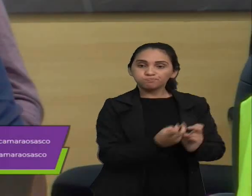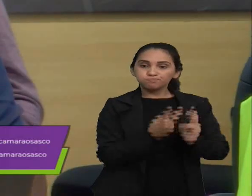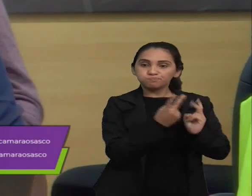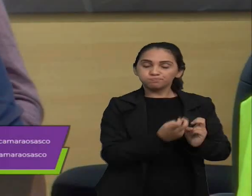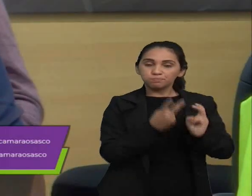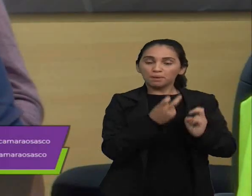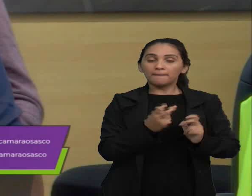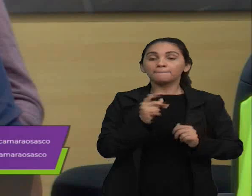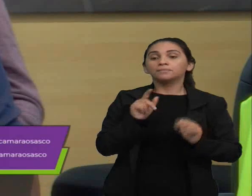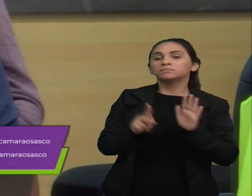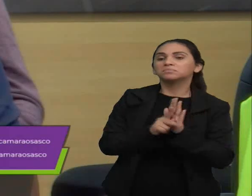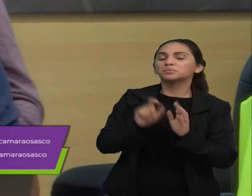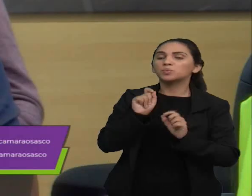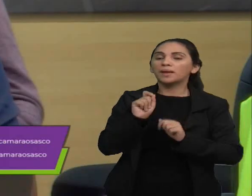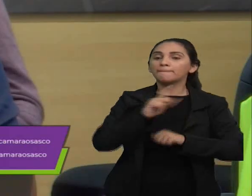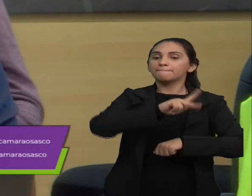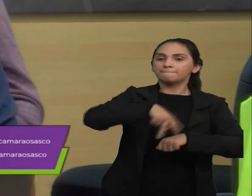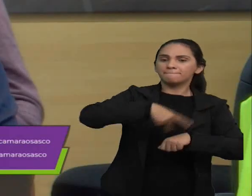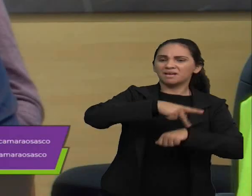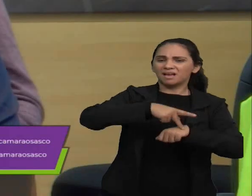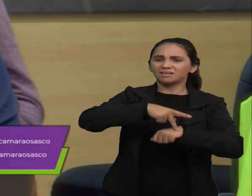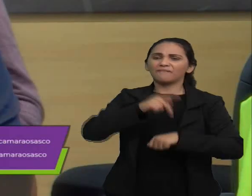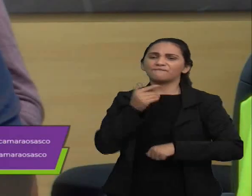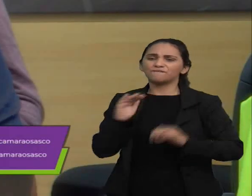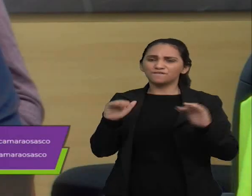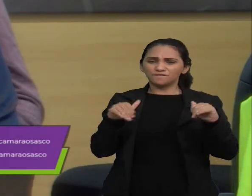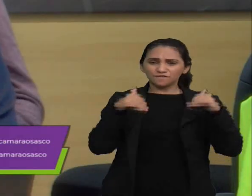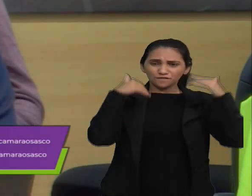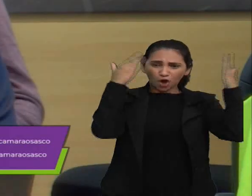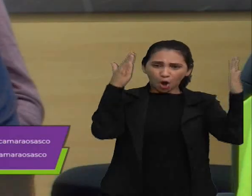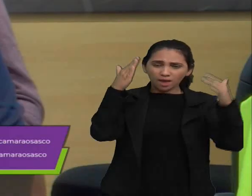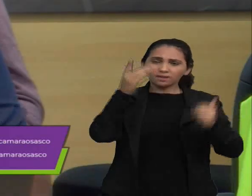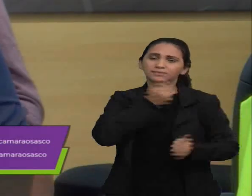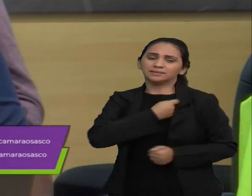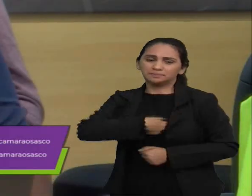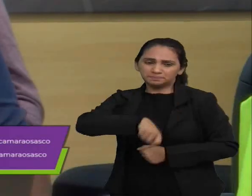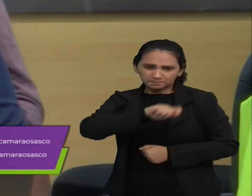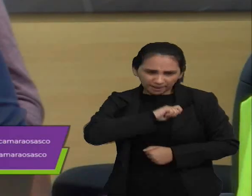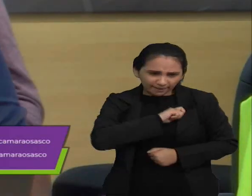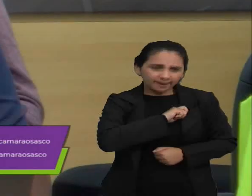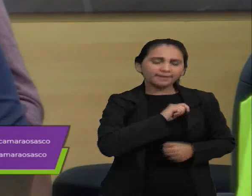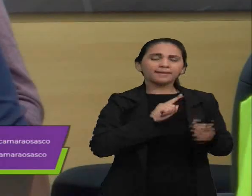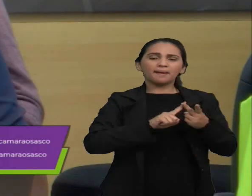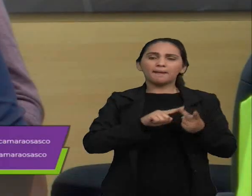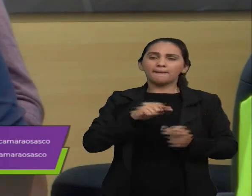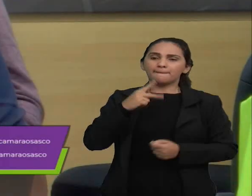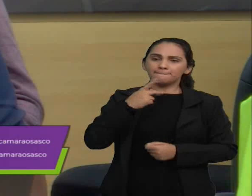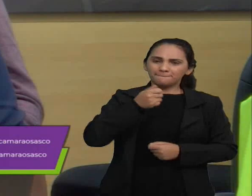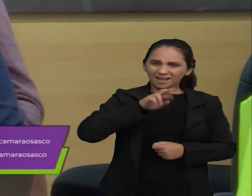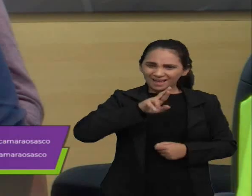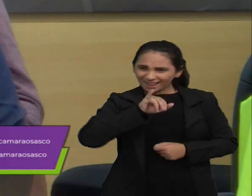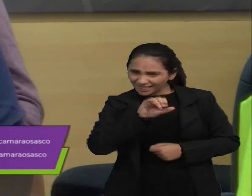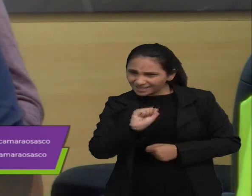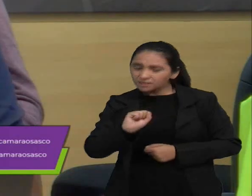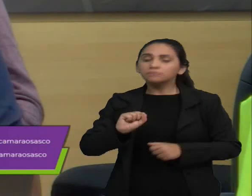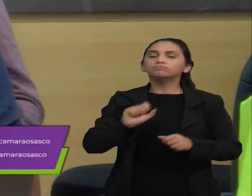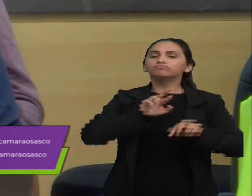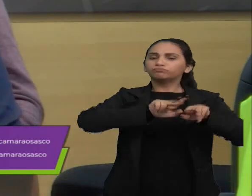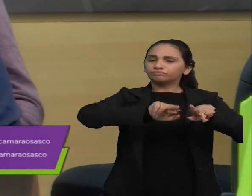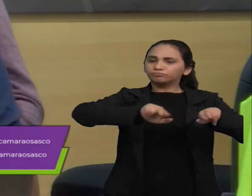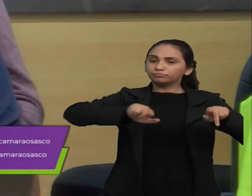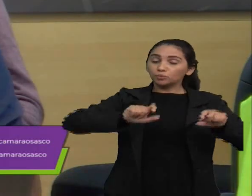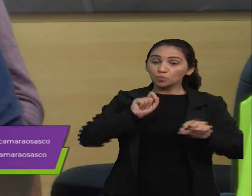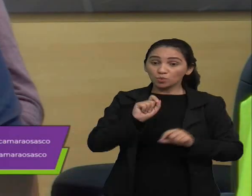como Paris, Barcelona e Nova York já retornaram o controle das empresas ao setor público. A tarifa